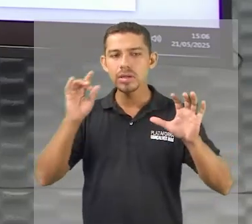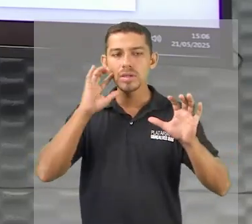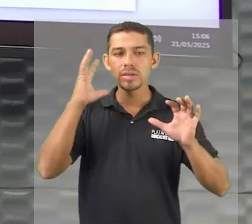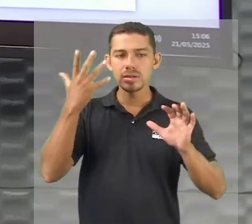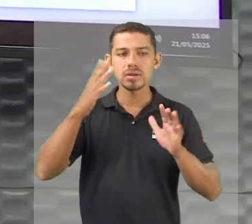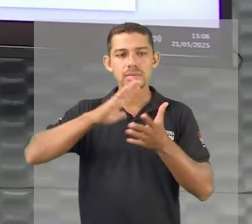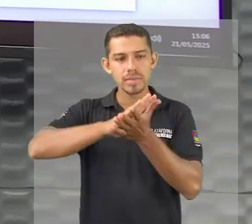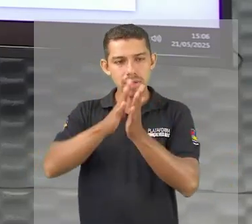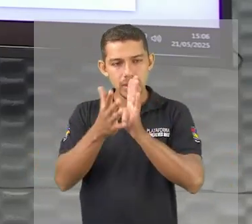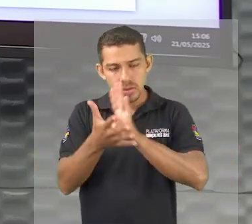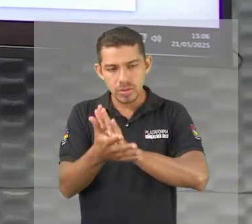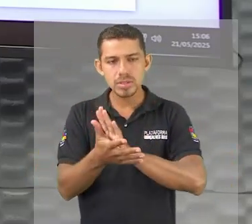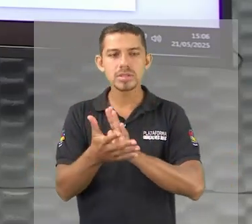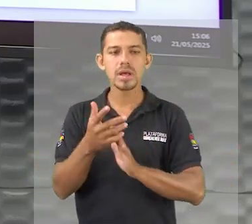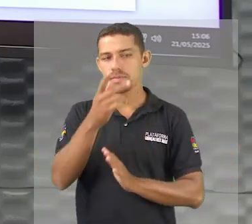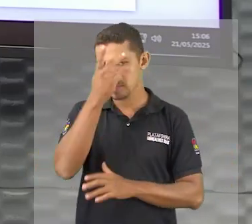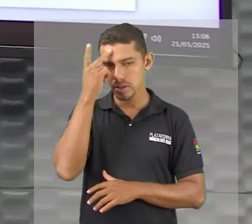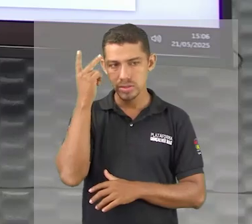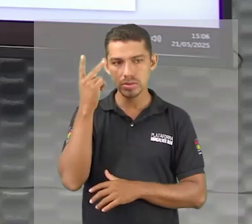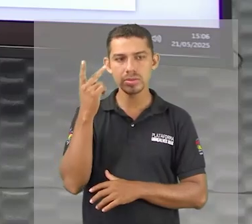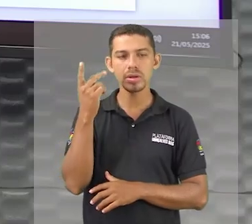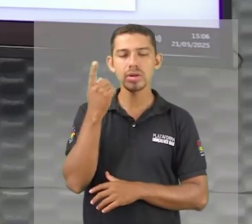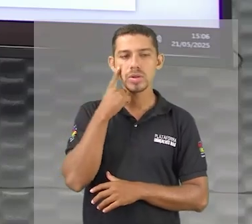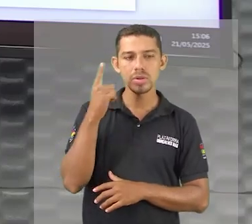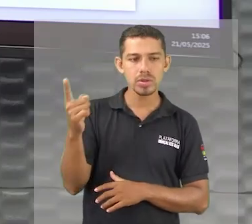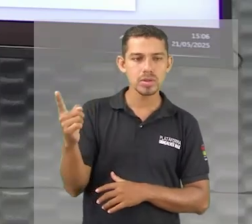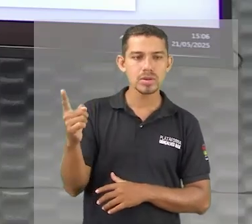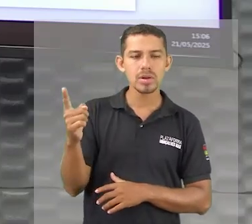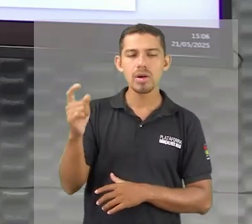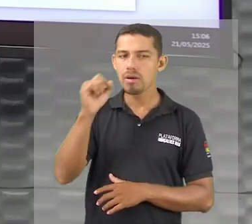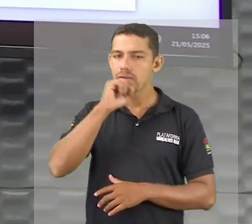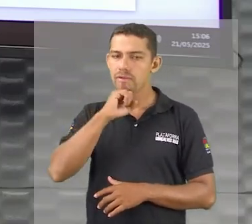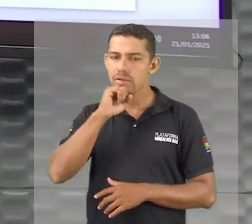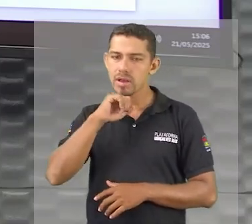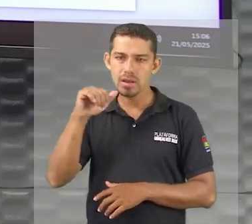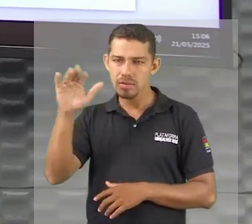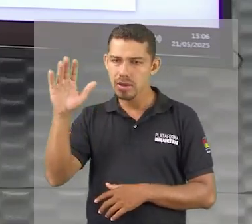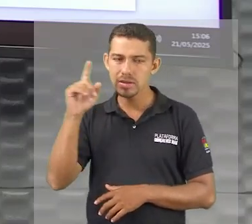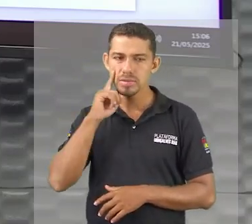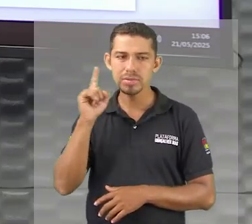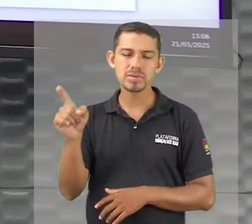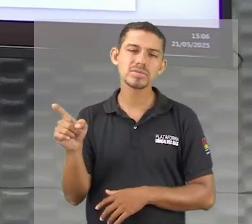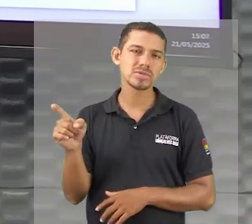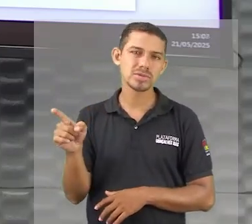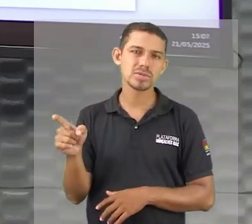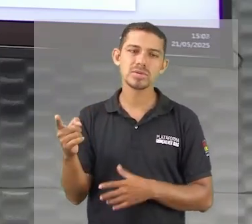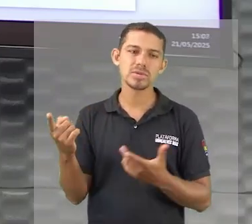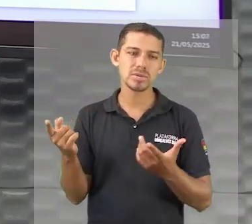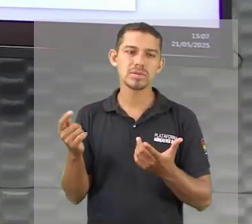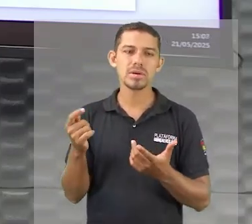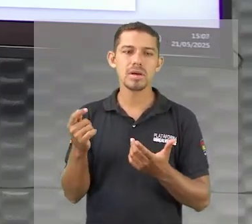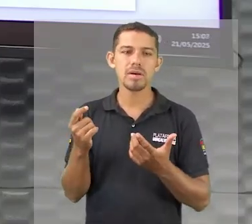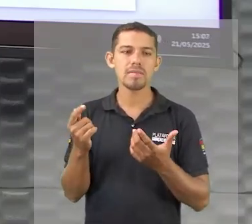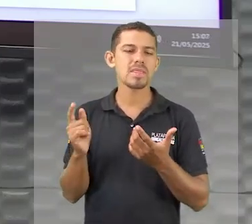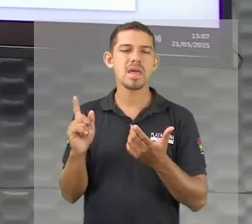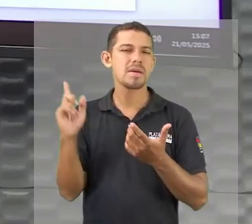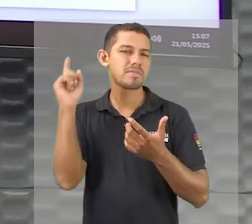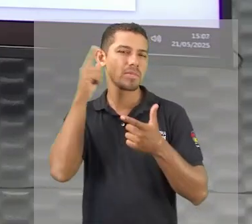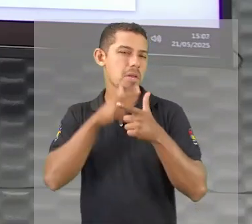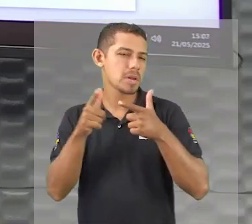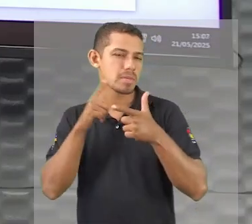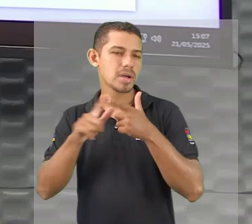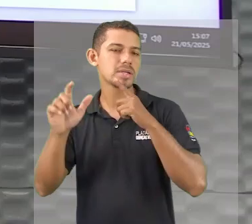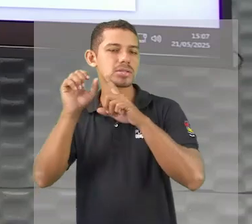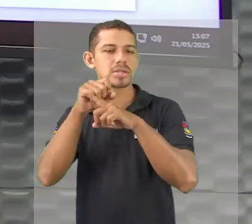produzindo preconceito contra aquelas pessoas que são vistas como mais velhas e que, portanto, passam a ser vistas também como um peso para a sociedade, como